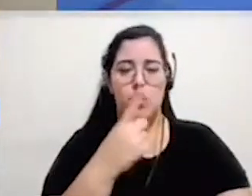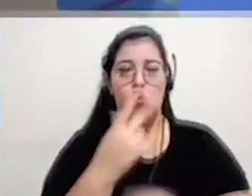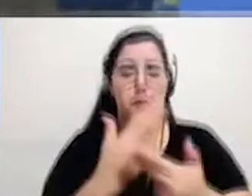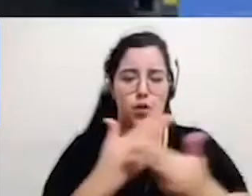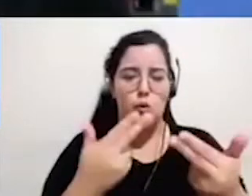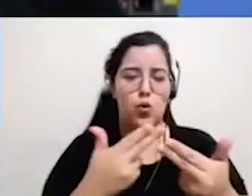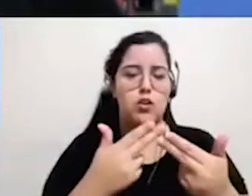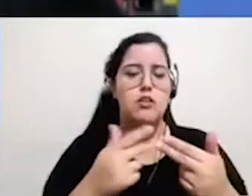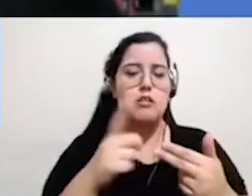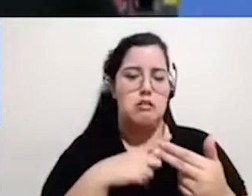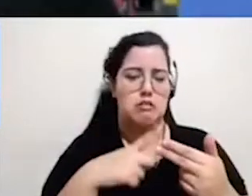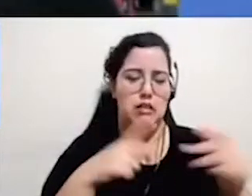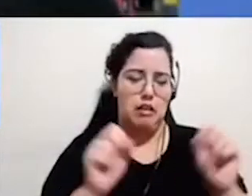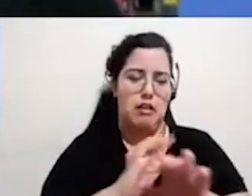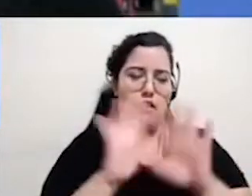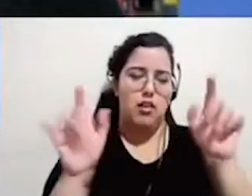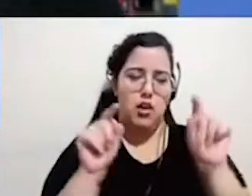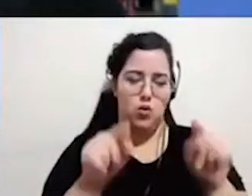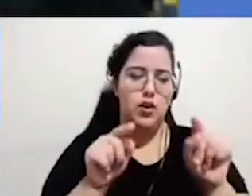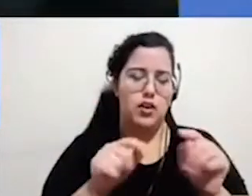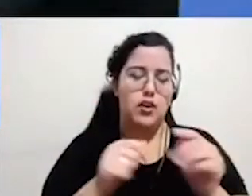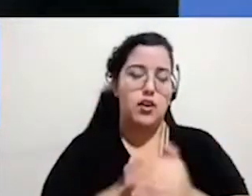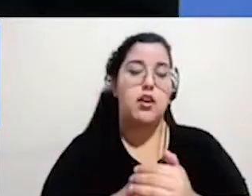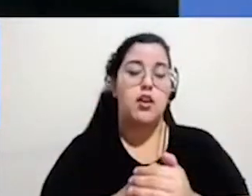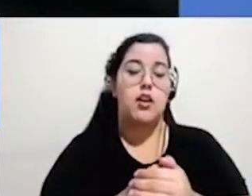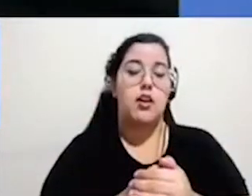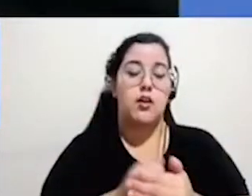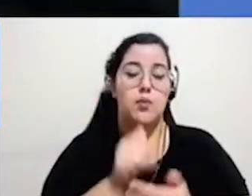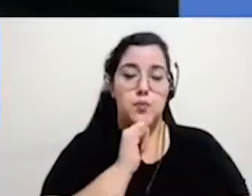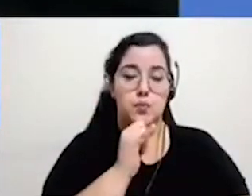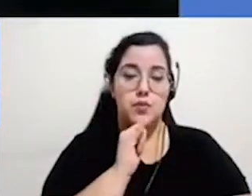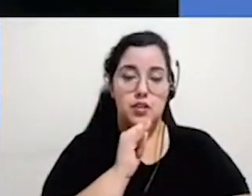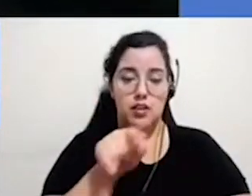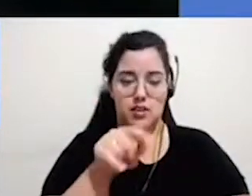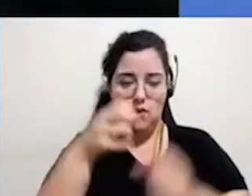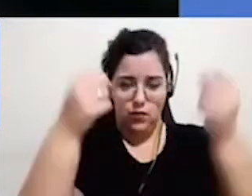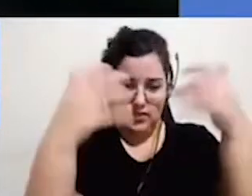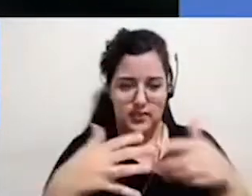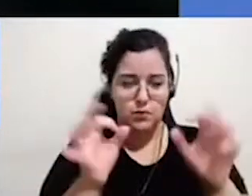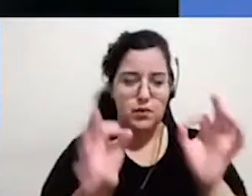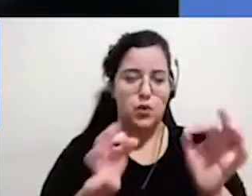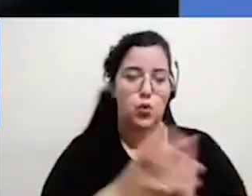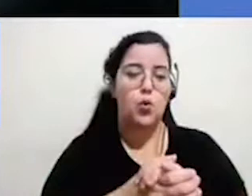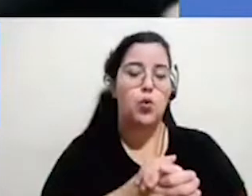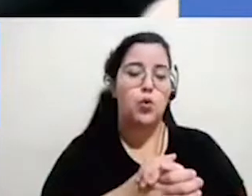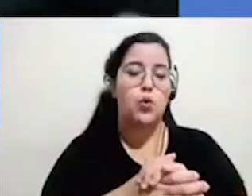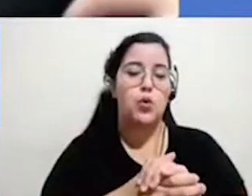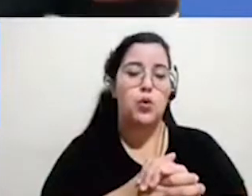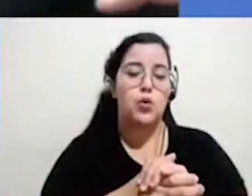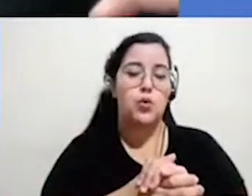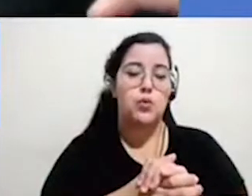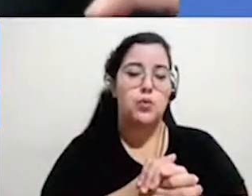fica muito claro quando a gente vai falando isso, que é desse ponto que você comentou, que assim,